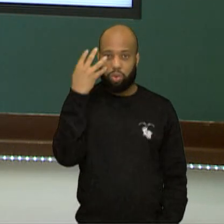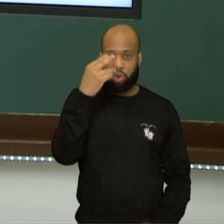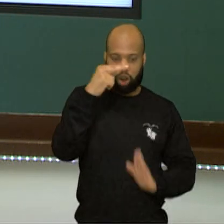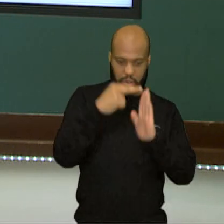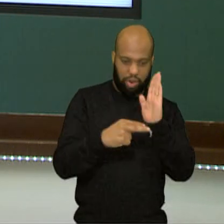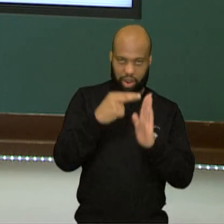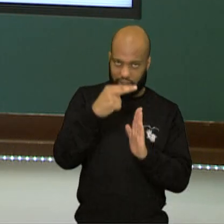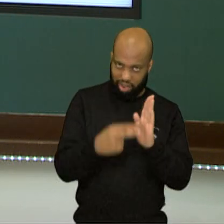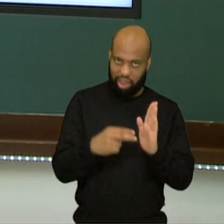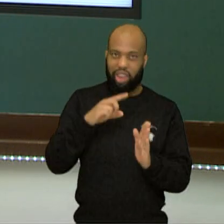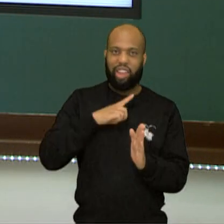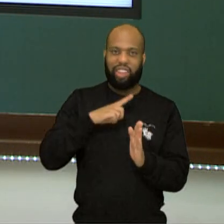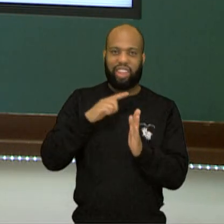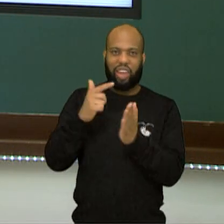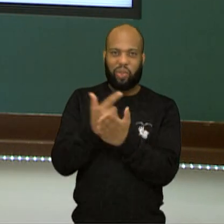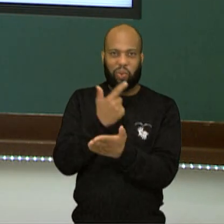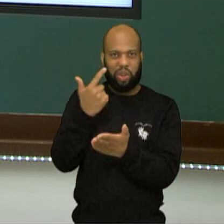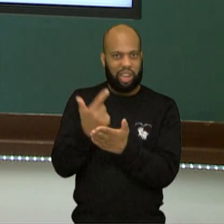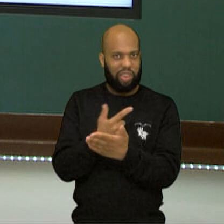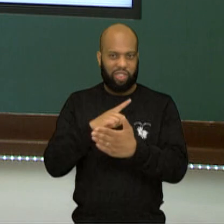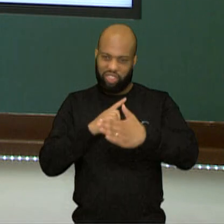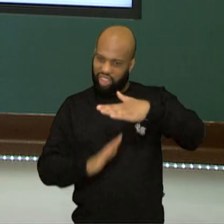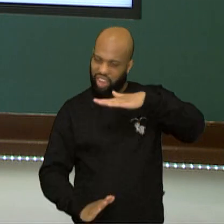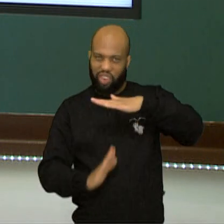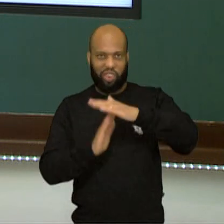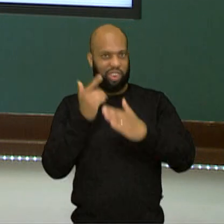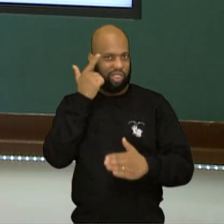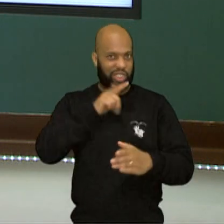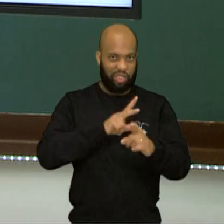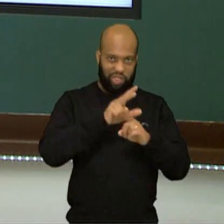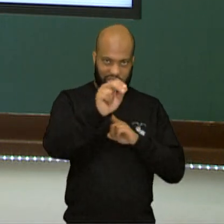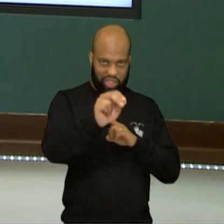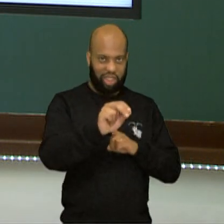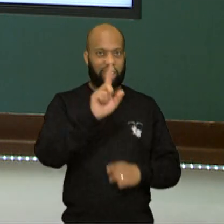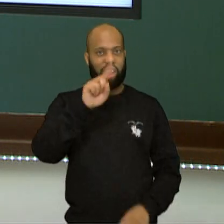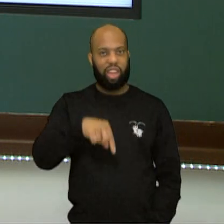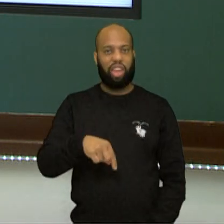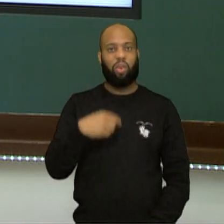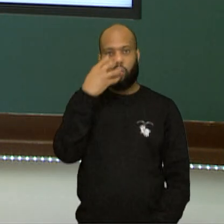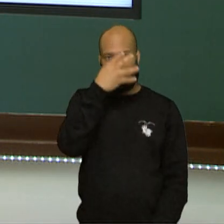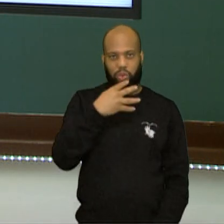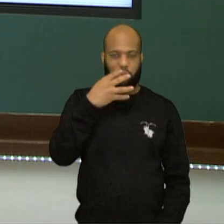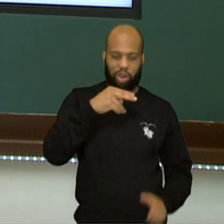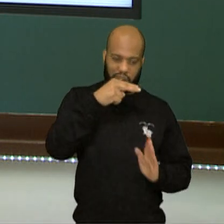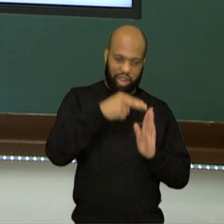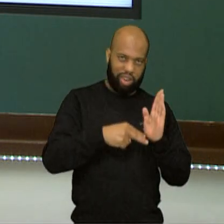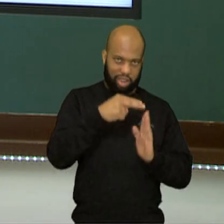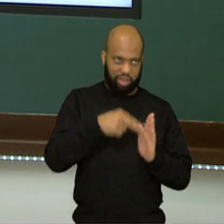Guinness Book, no livro dos recordes. O que ele está falando ali? Nós temos aqui